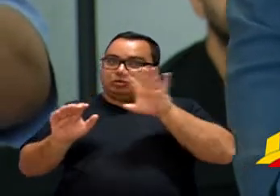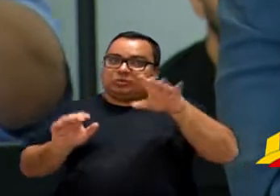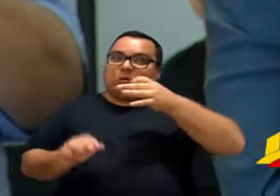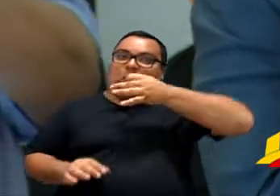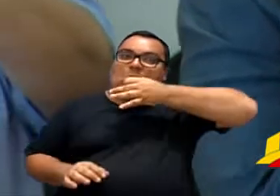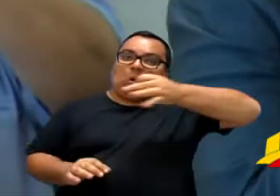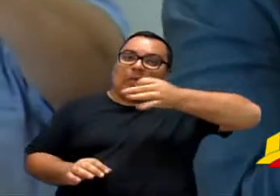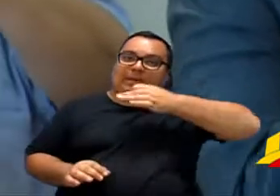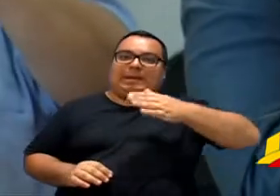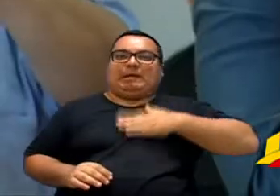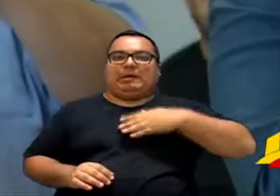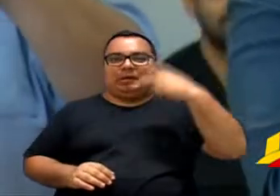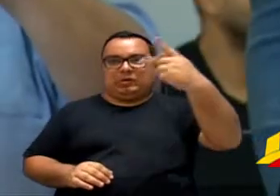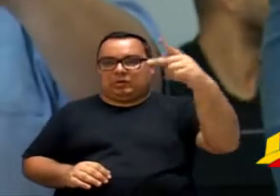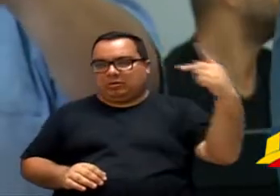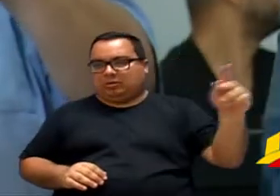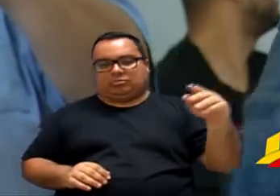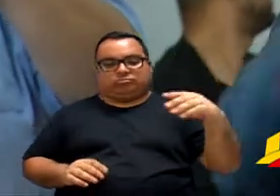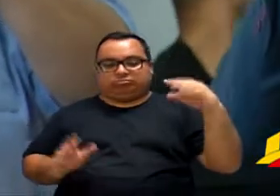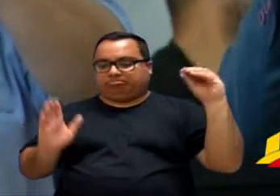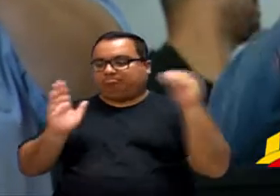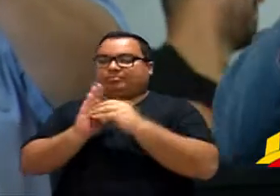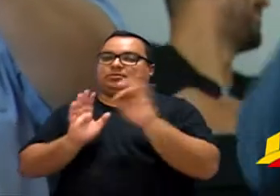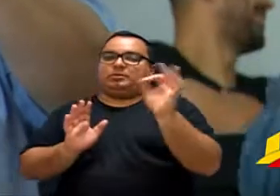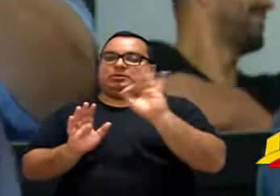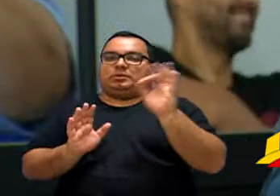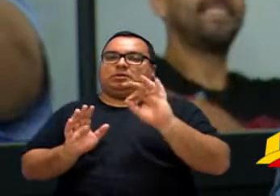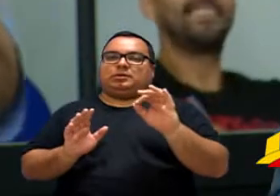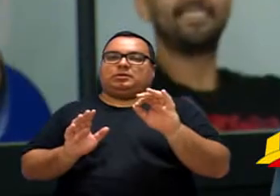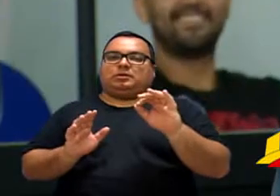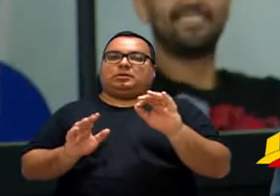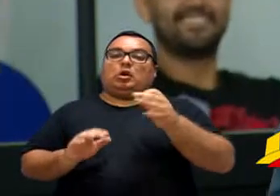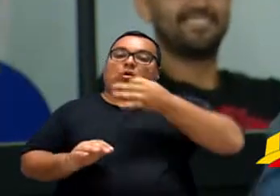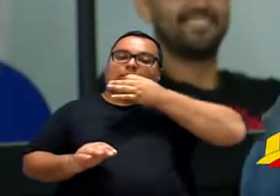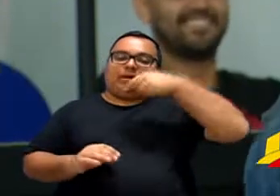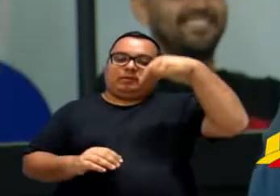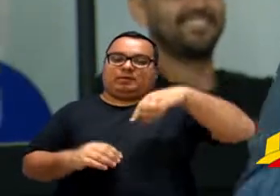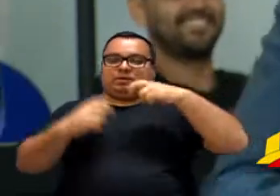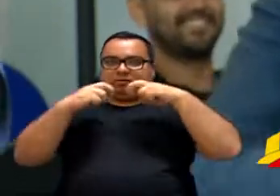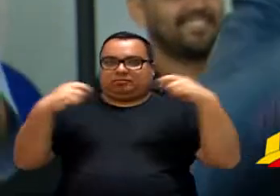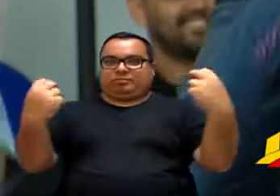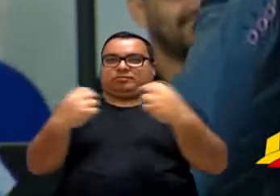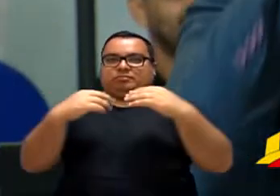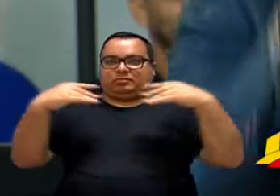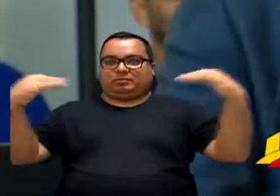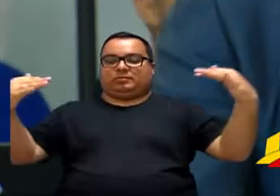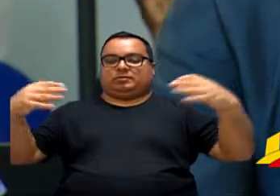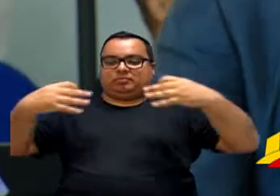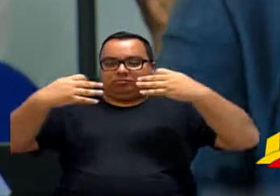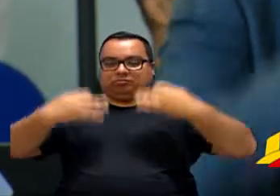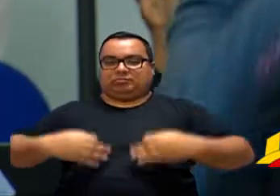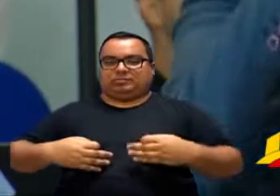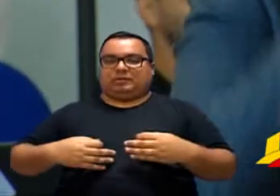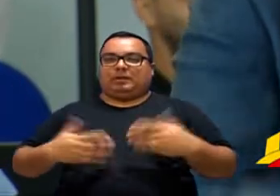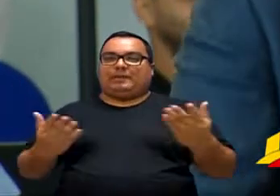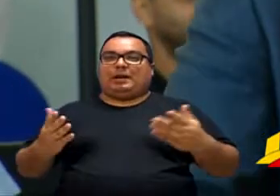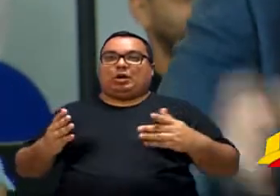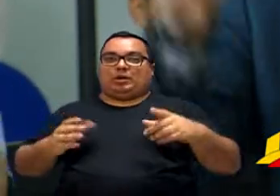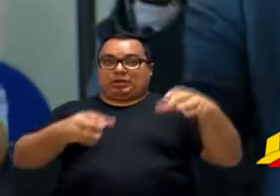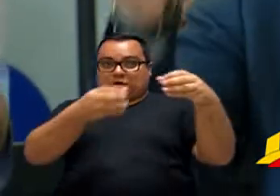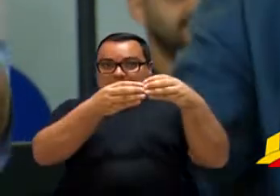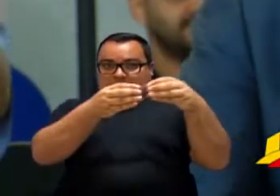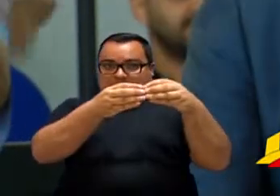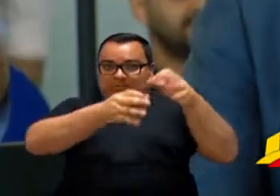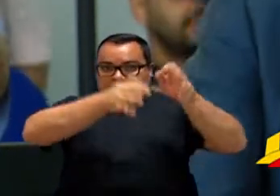opinativo a opinião do vereador tem que valer no plenário a comissão ela tem que ser técnica embasada